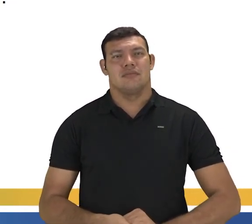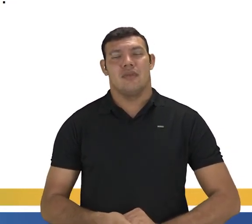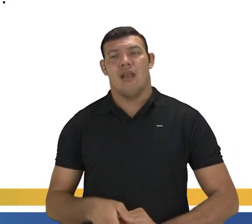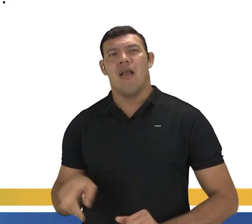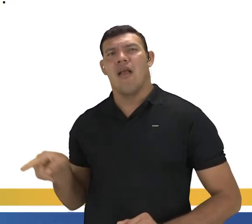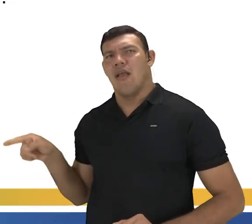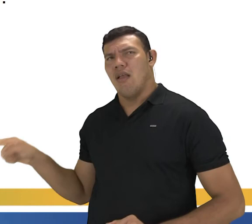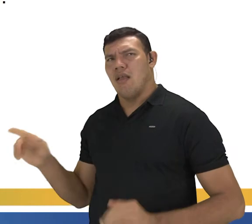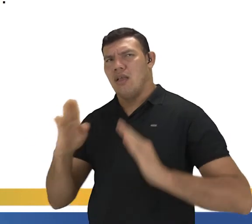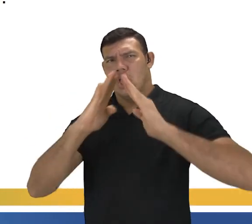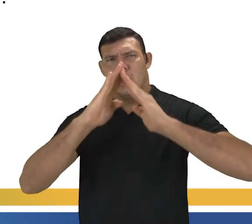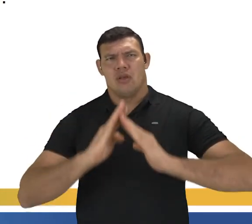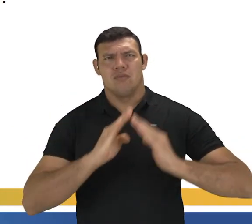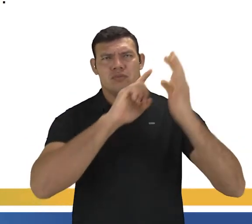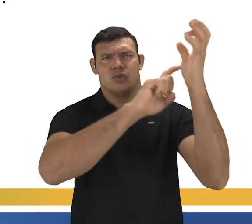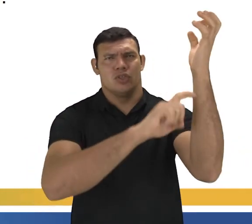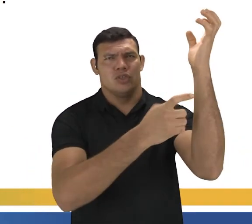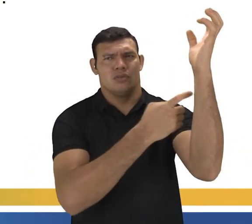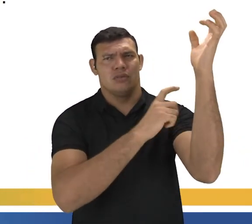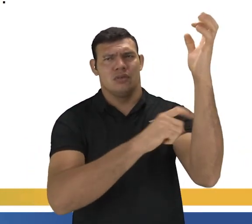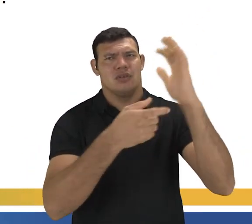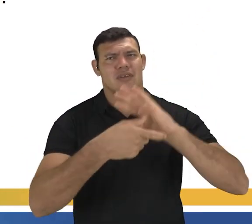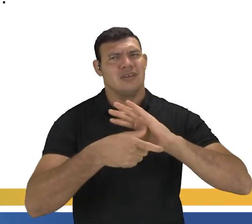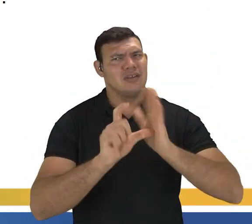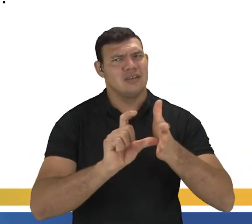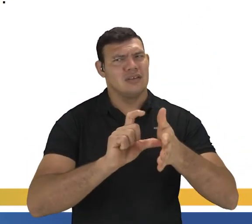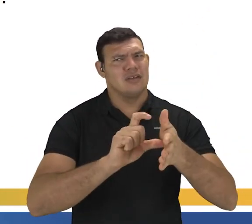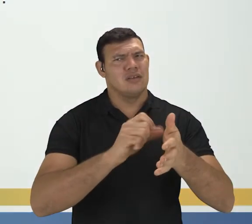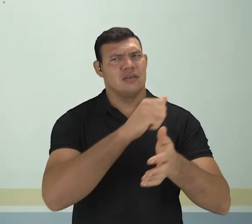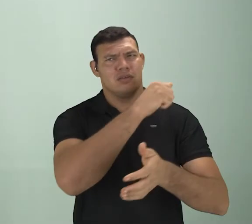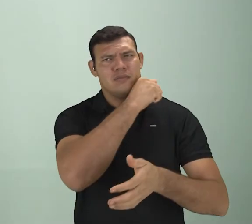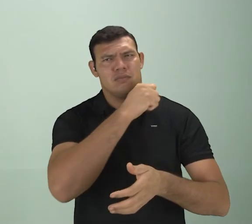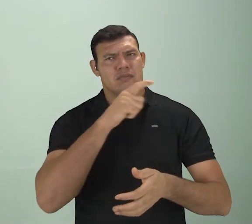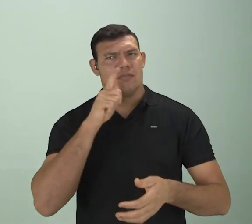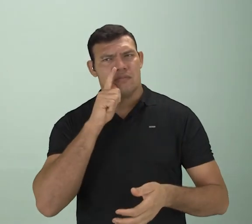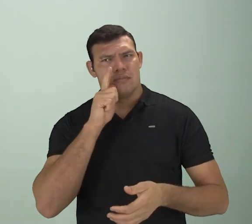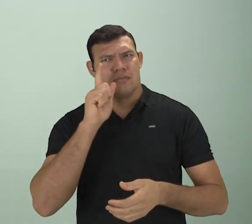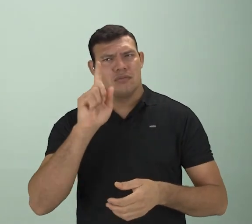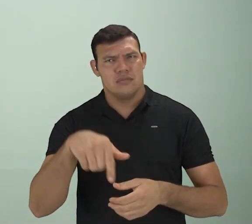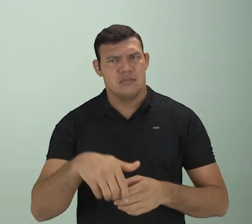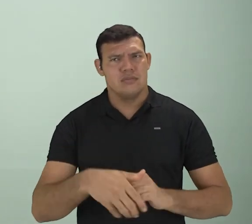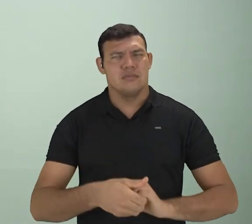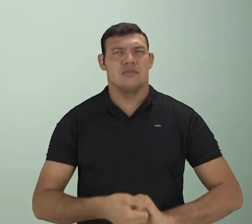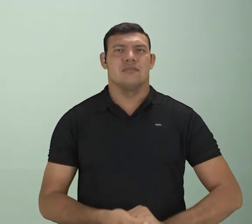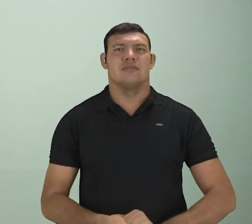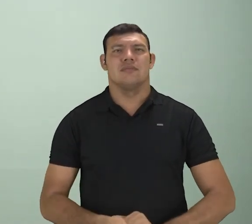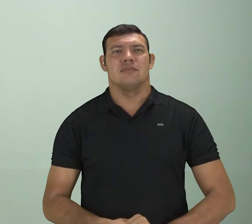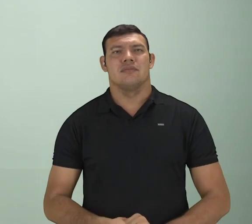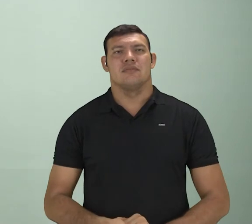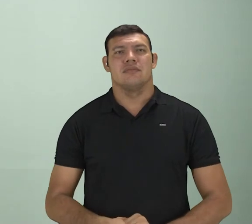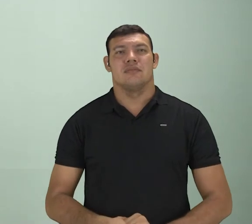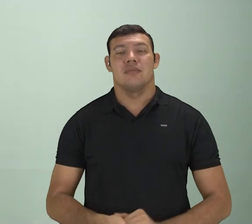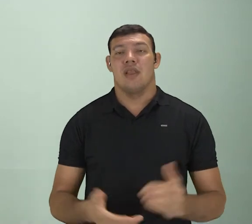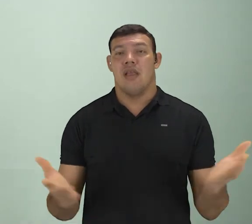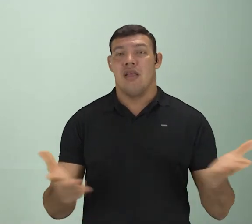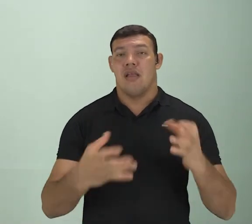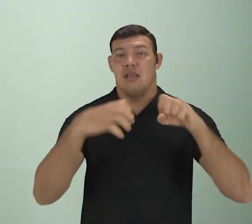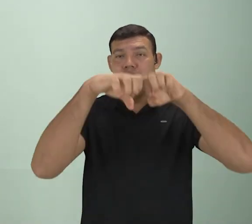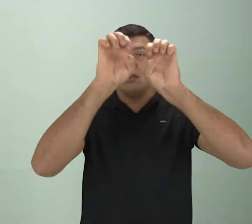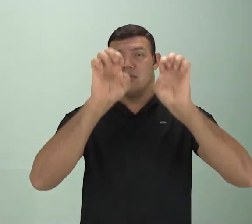fala tinha moral na sua porém antes de aqui na ir fala quem é essa aqui é a estrutura